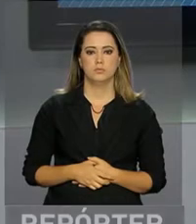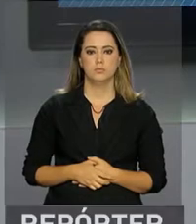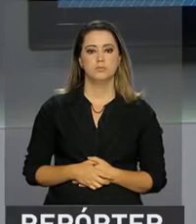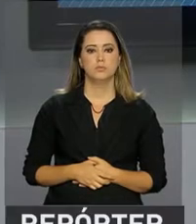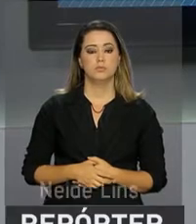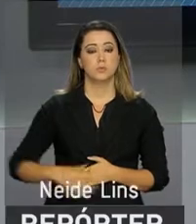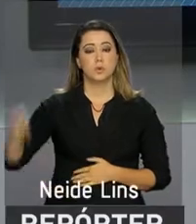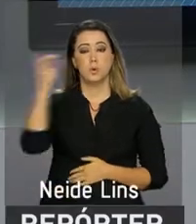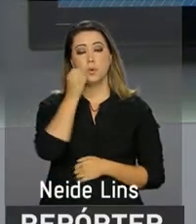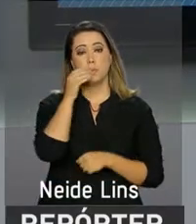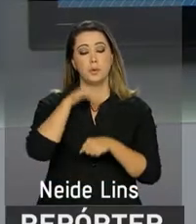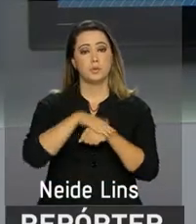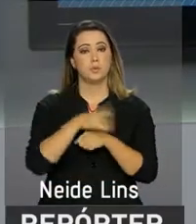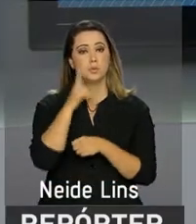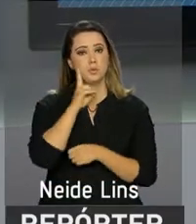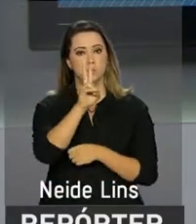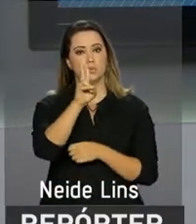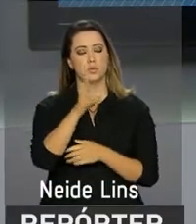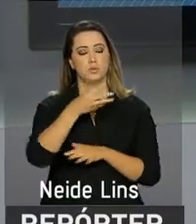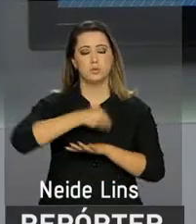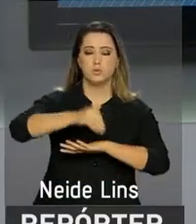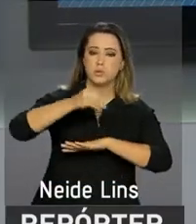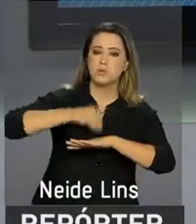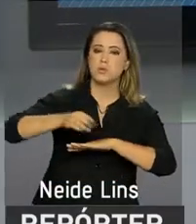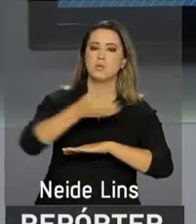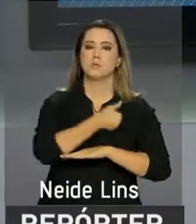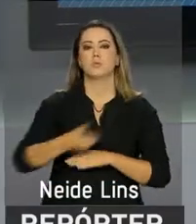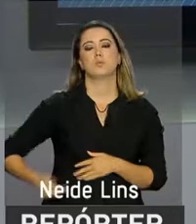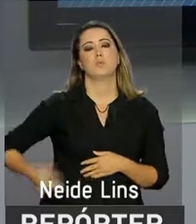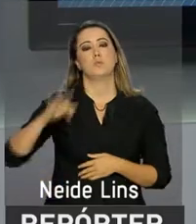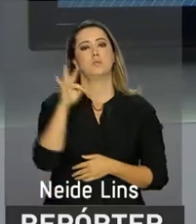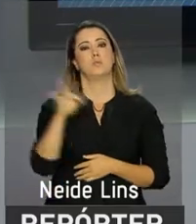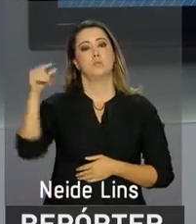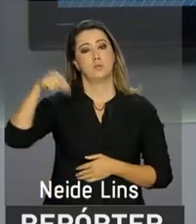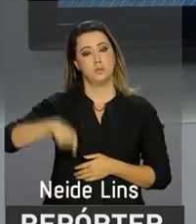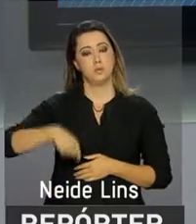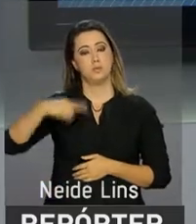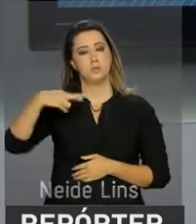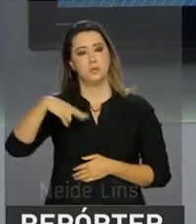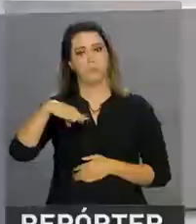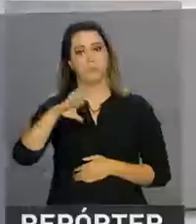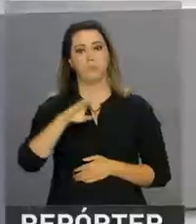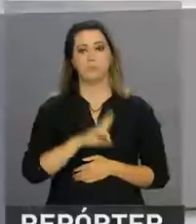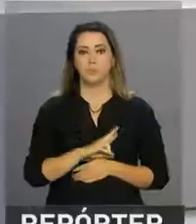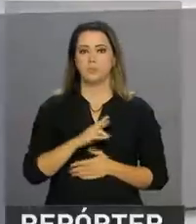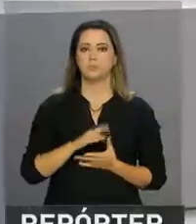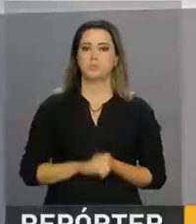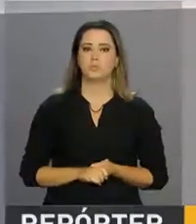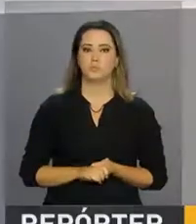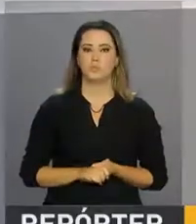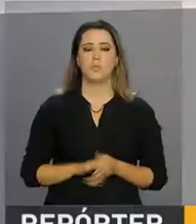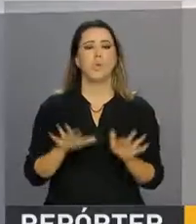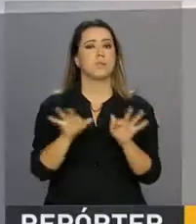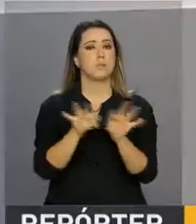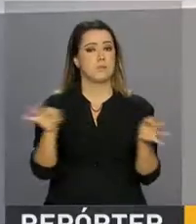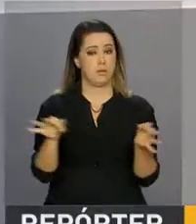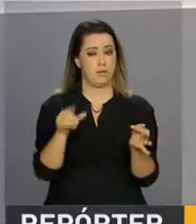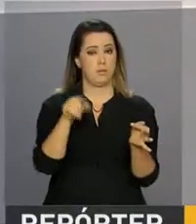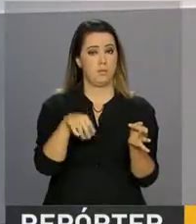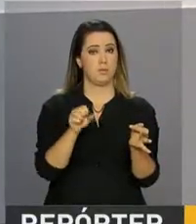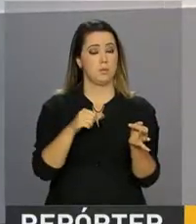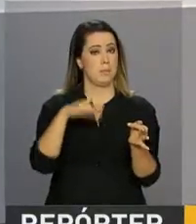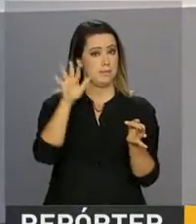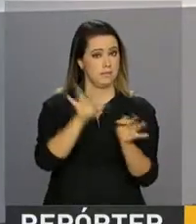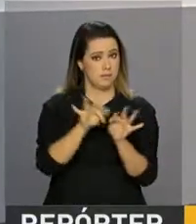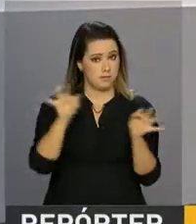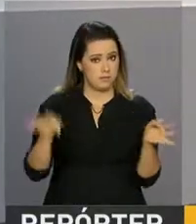olá boa noite a companhia agora as notícias do governo federal aqui no repórter nbr o supersimples é um sistema para